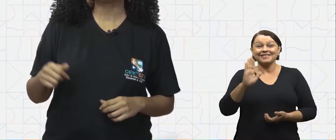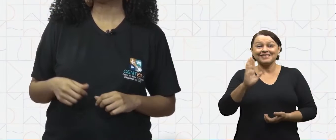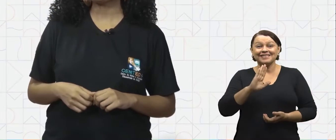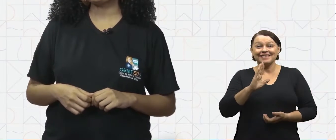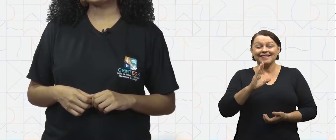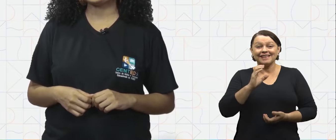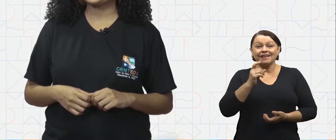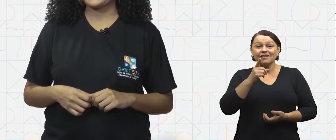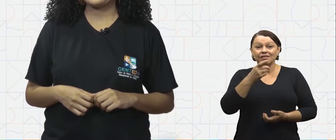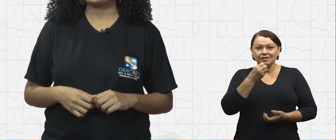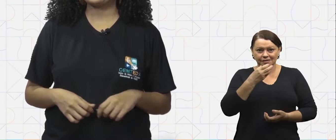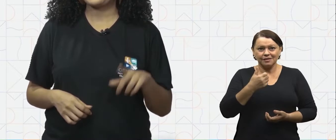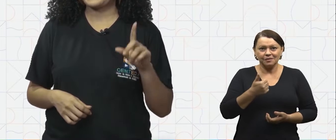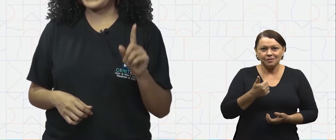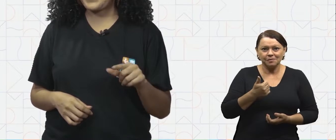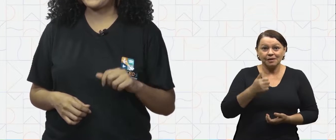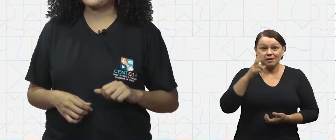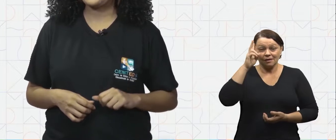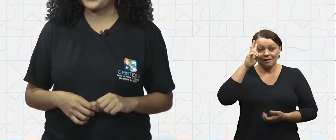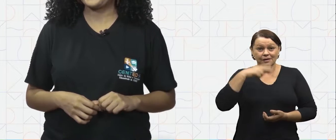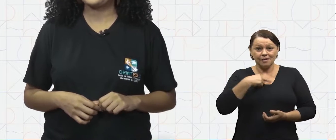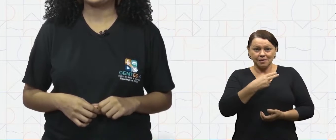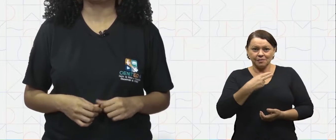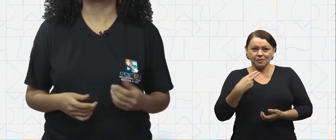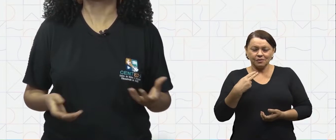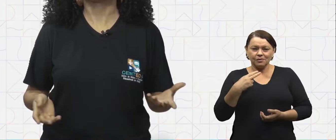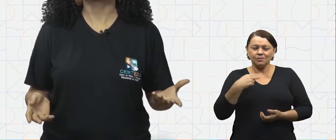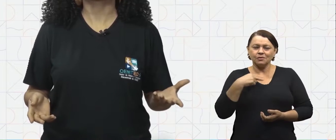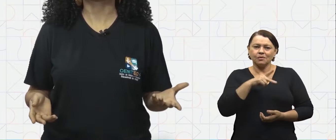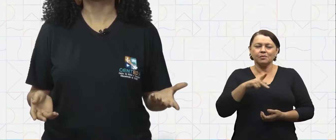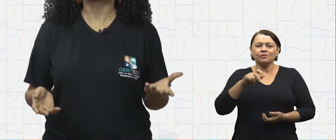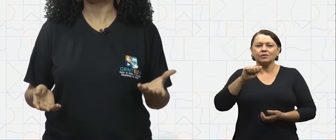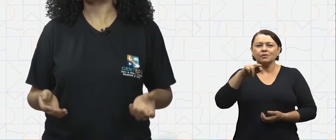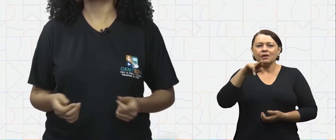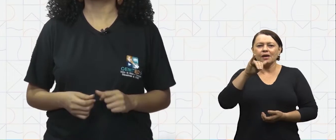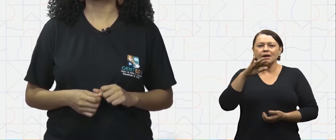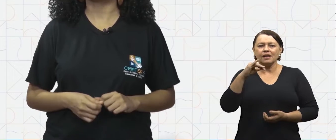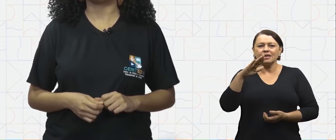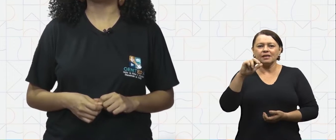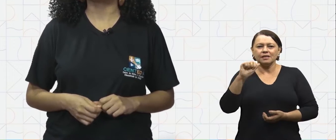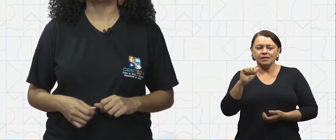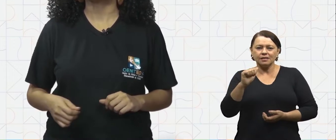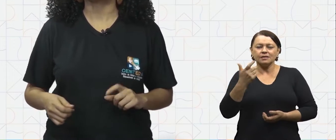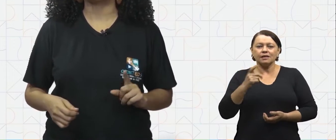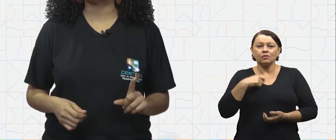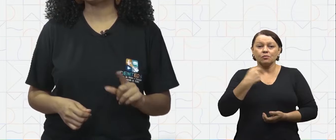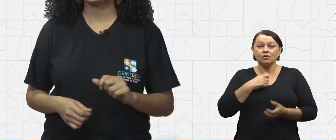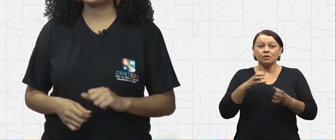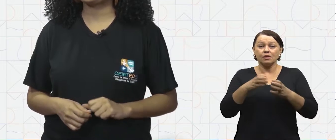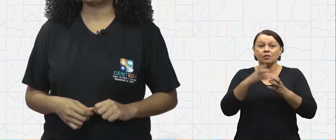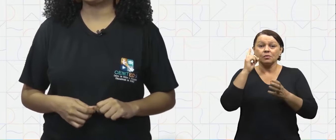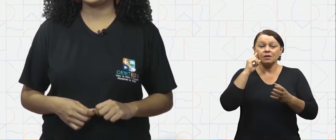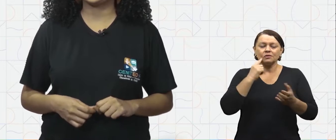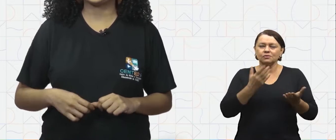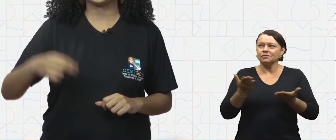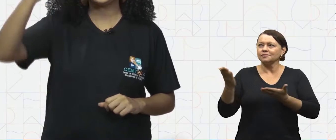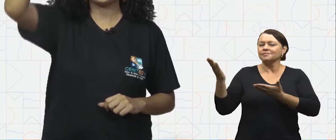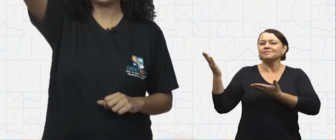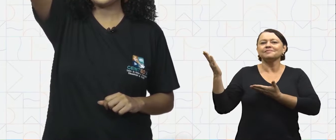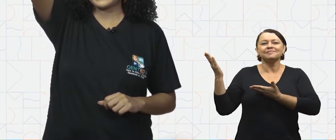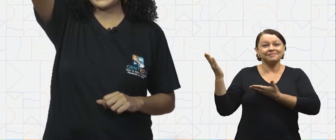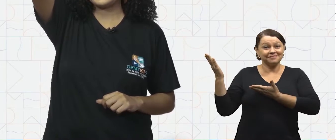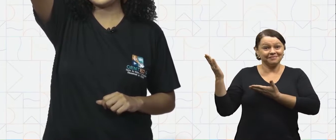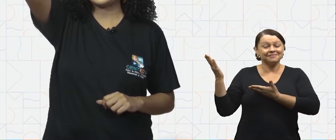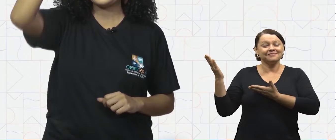Olá, como você está? Lembra o meu nome? Sou a professora Arícia Gisele. O meu sinal na comunidade